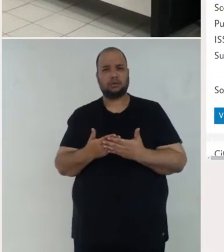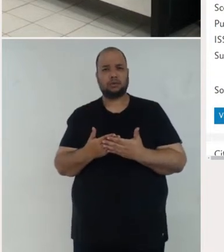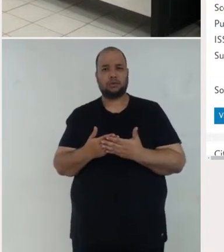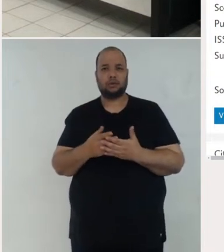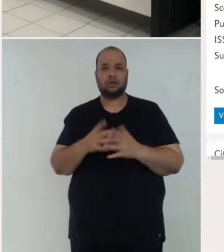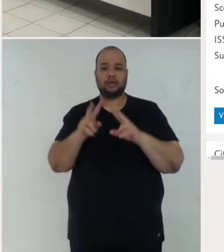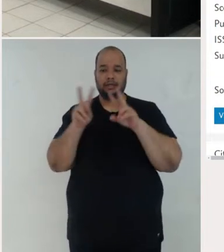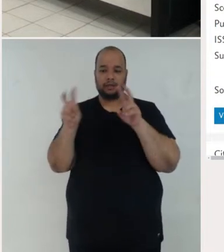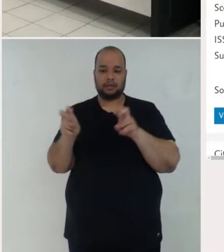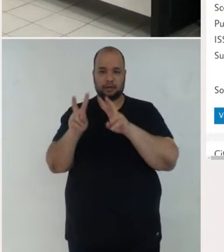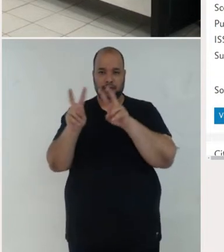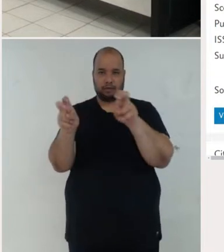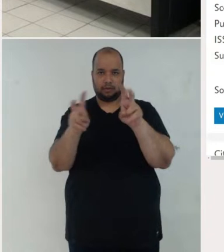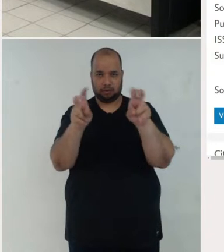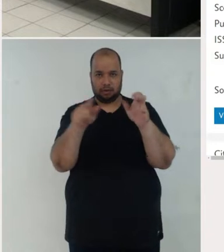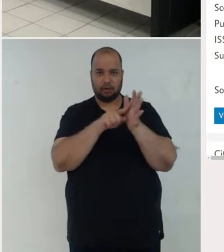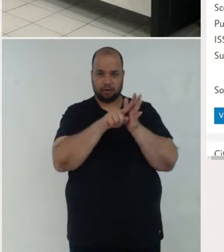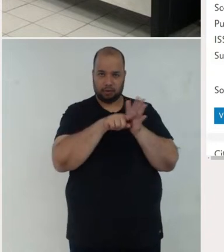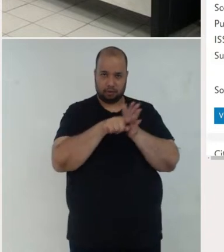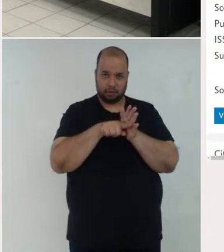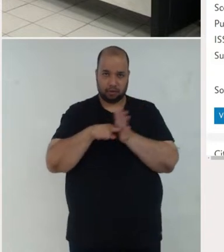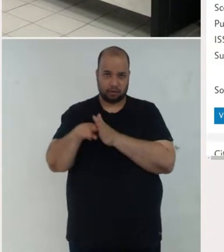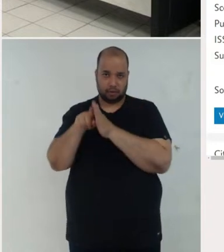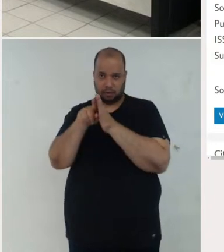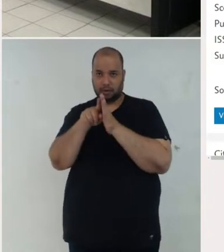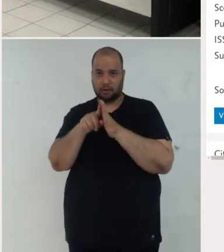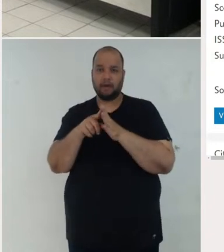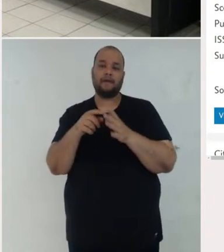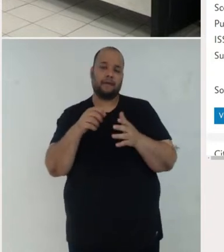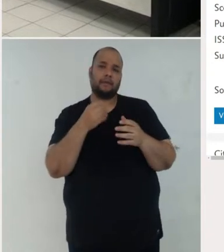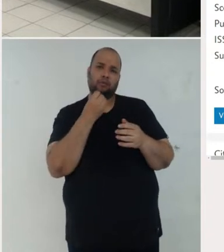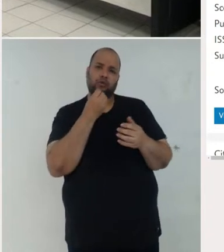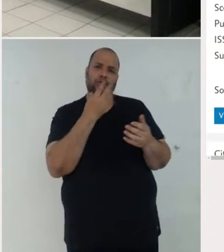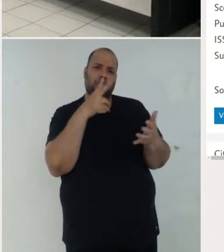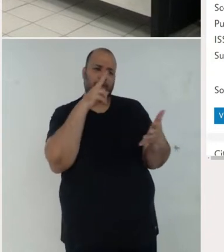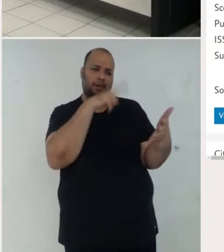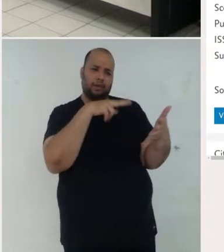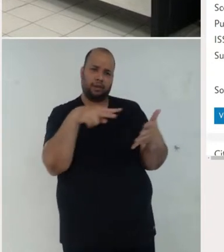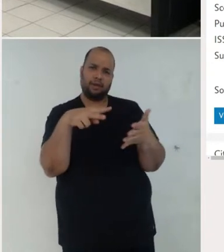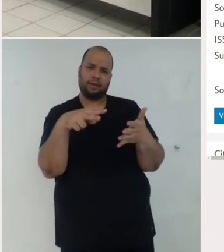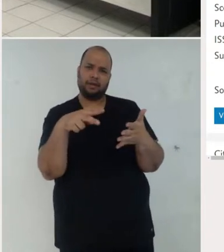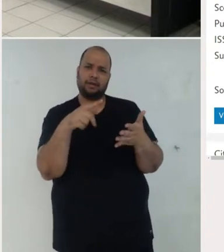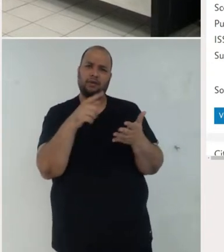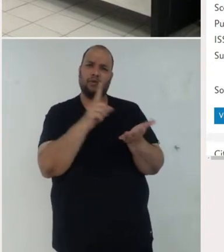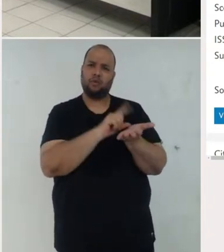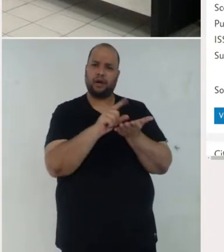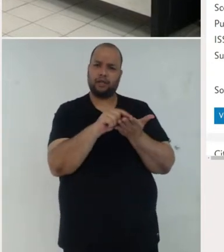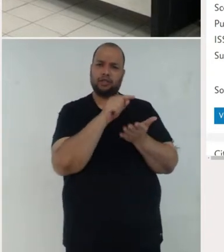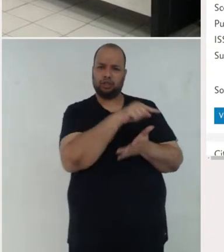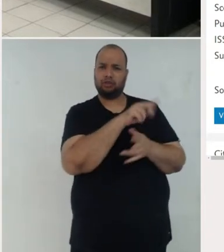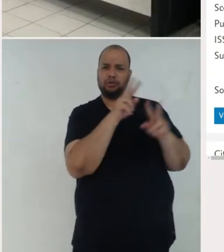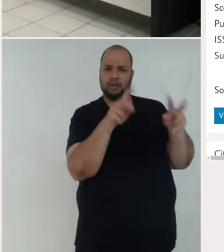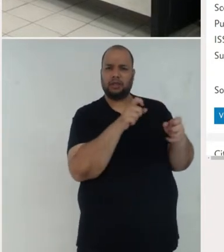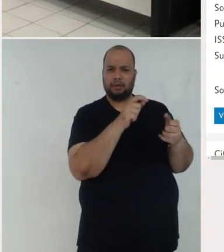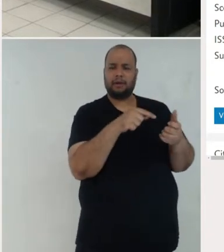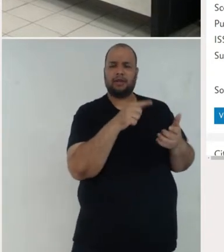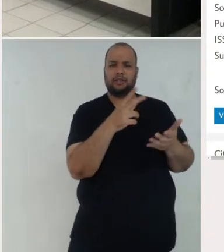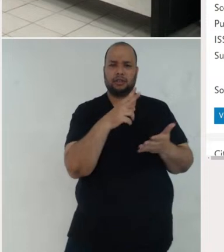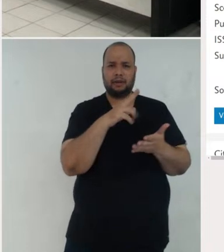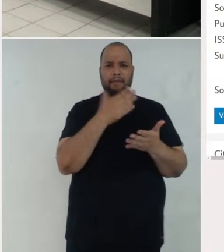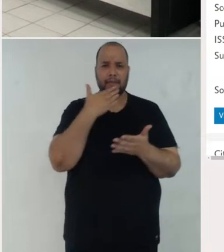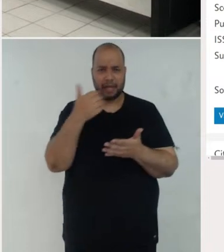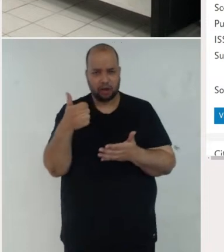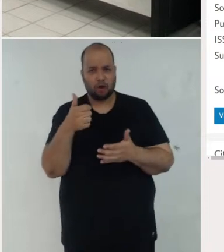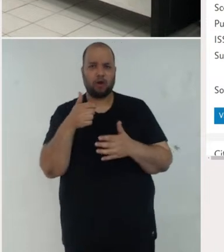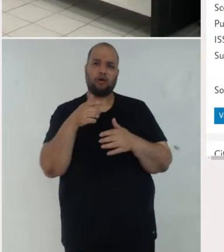sobre as temáticas que a gente pesquisa, eu acredito que vai ter um artigo na Caderno que vai tratar dessa temática em maior ou